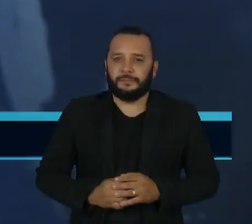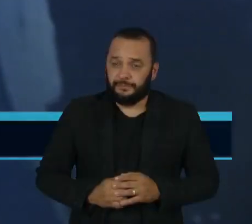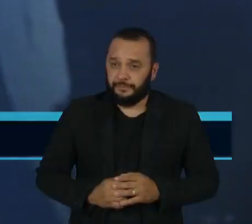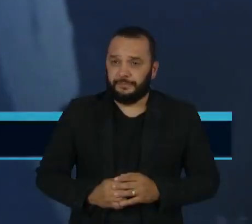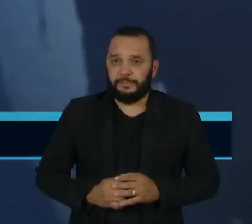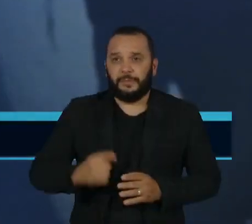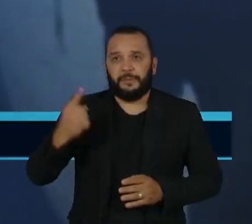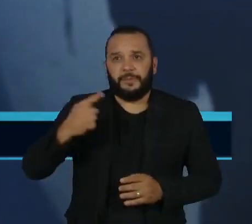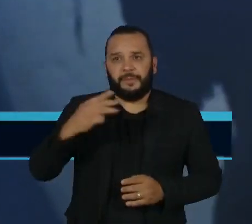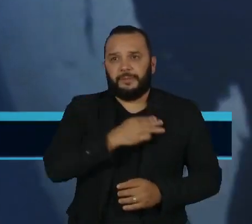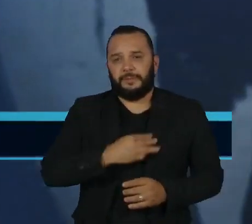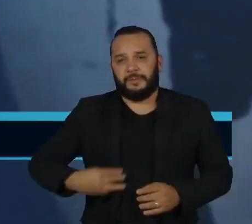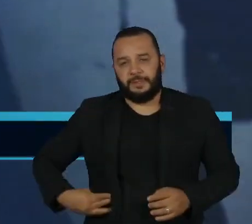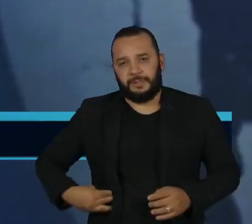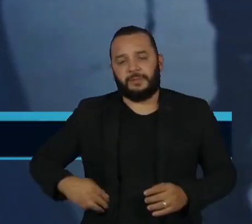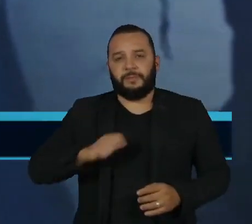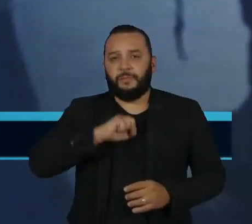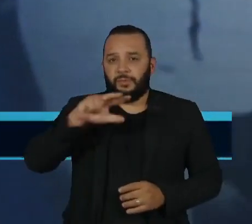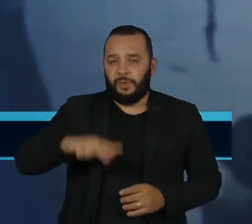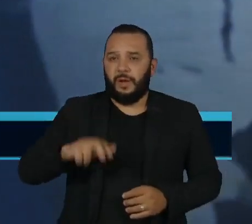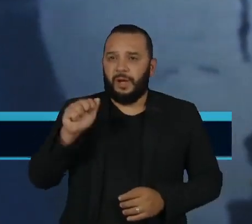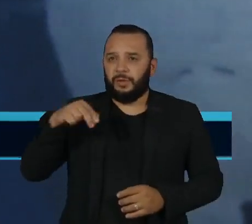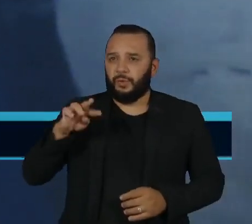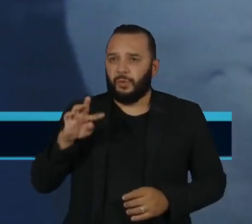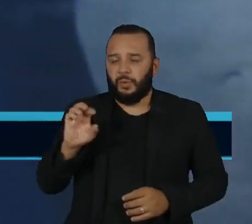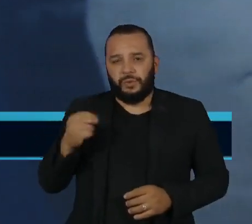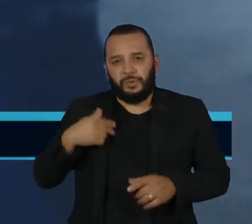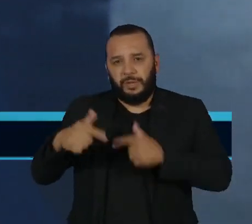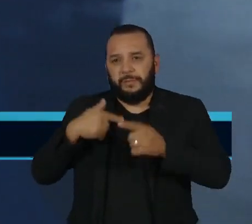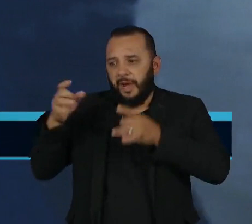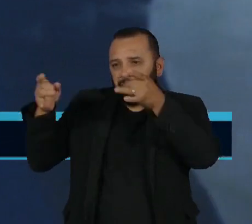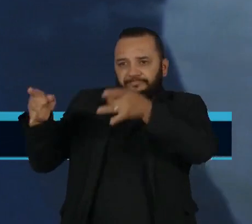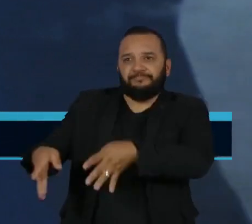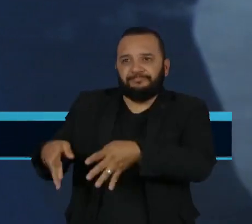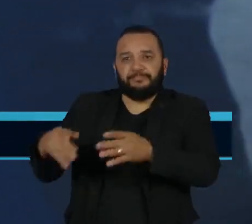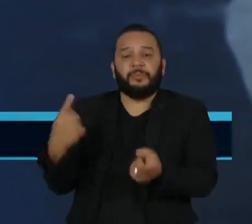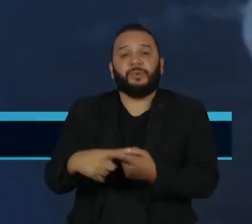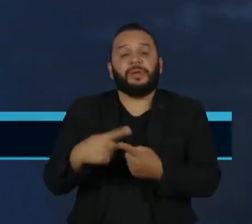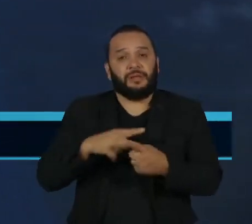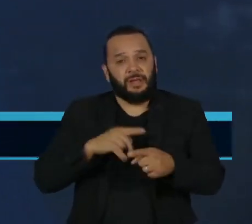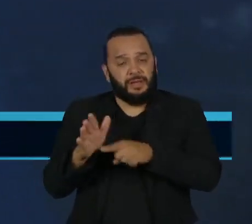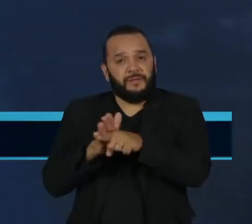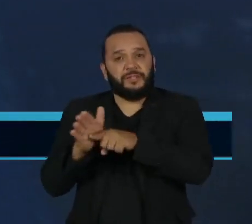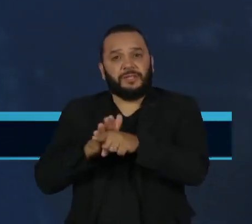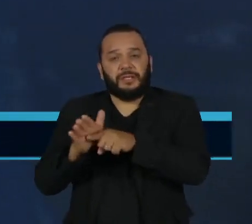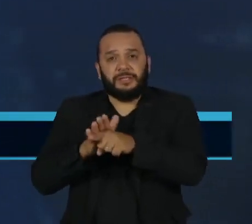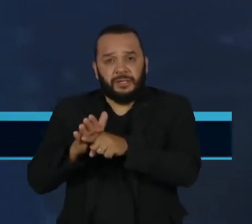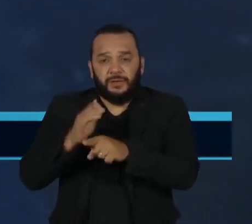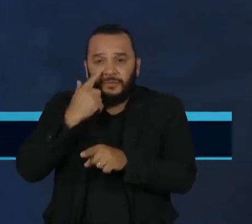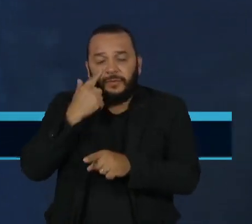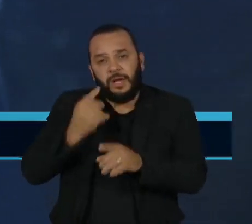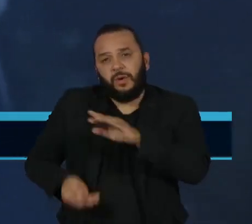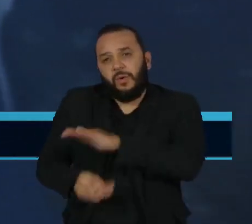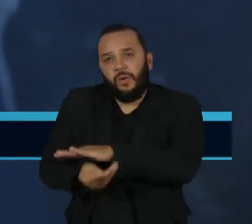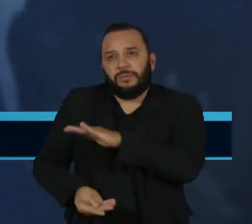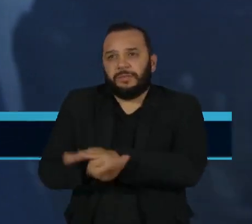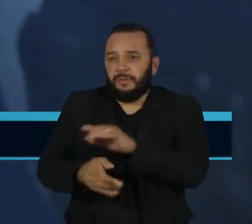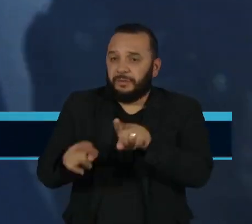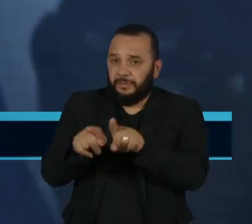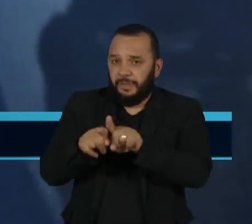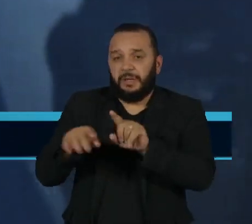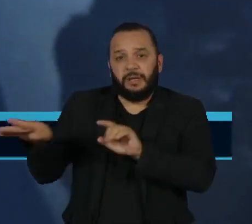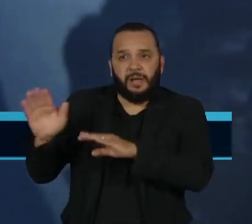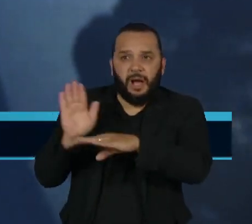O primeiro-ministro de Portugal, António Costa, renunciou hoje após ser alvo de uma investigação que apura corrupção e favorecimento de